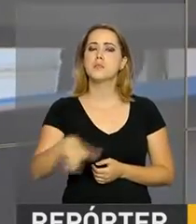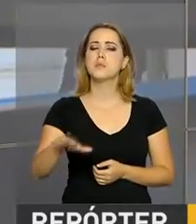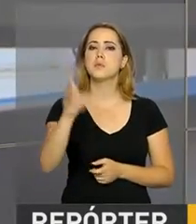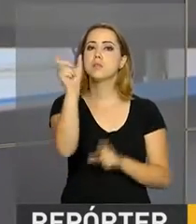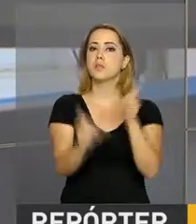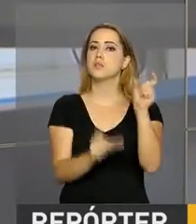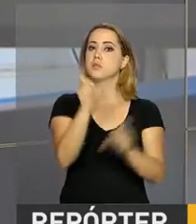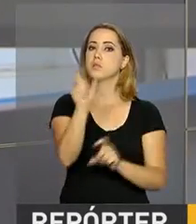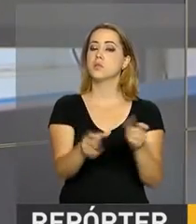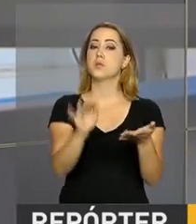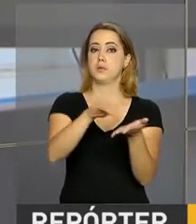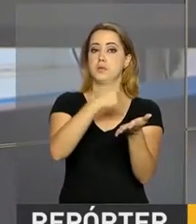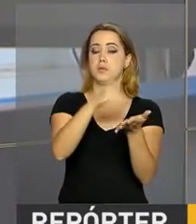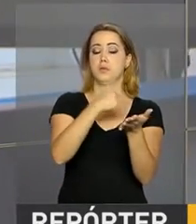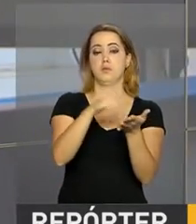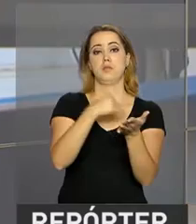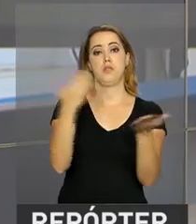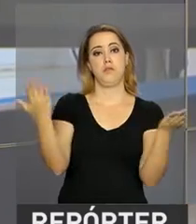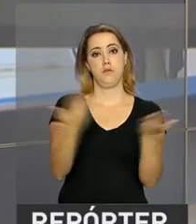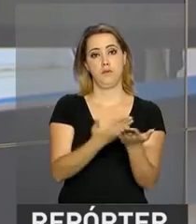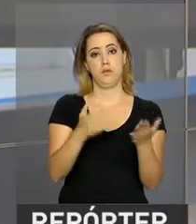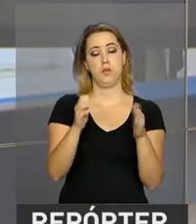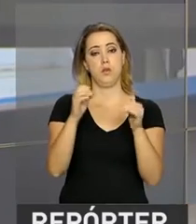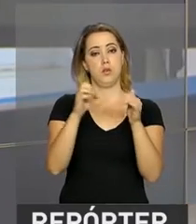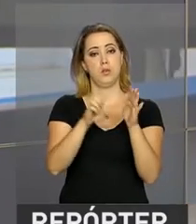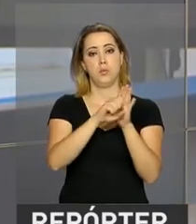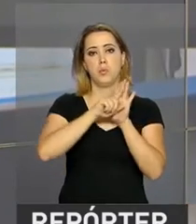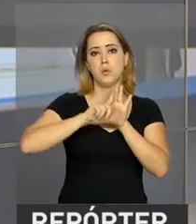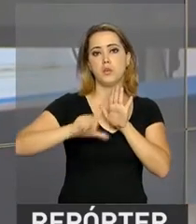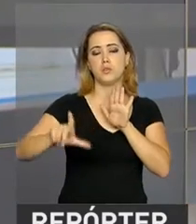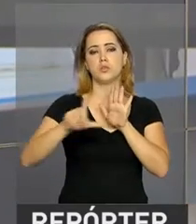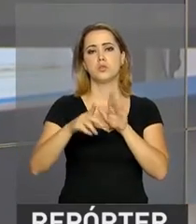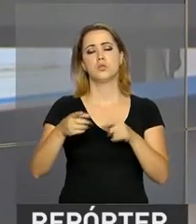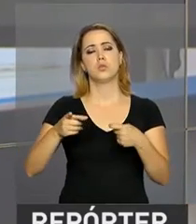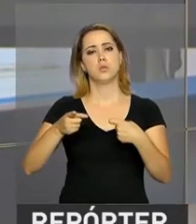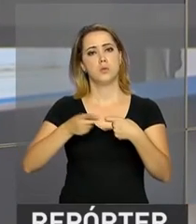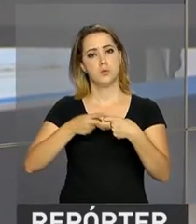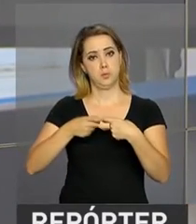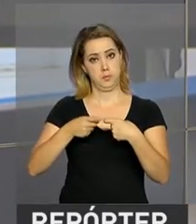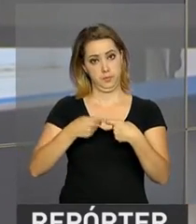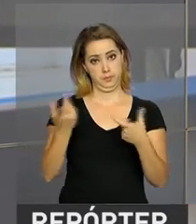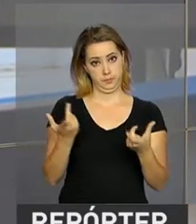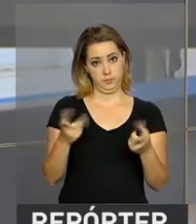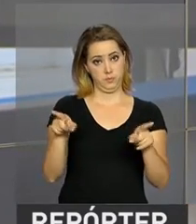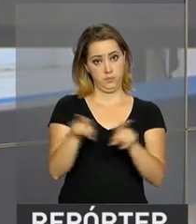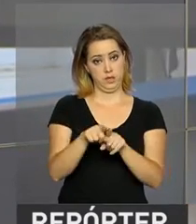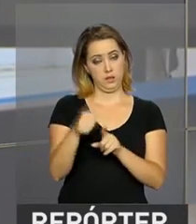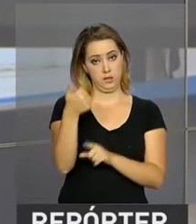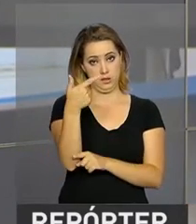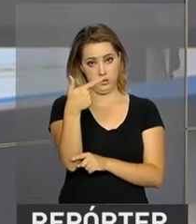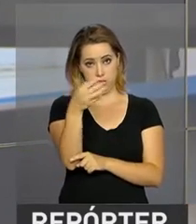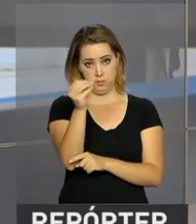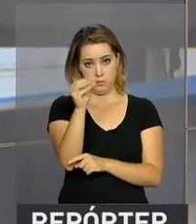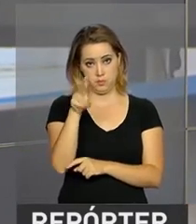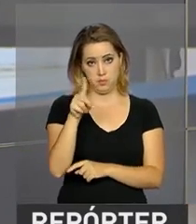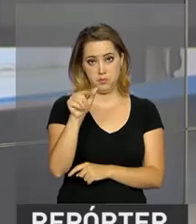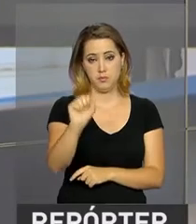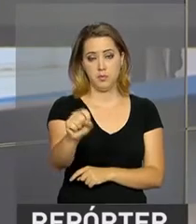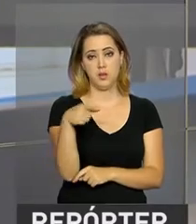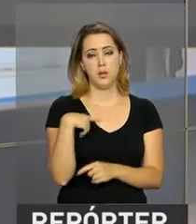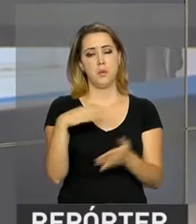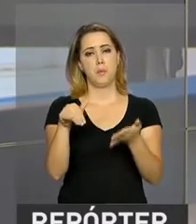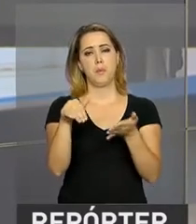brasileiros se inscreveram para o último edital do programa mais médicos eles vão disputar 1200 vagas ofertadas pelo